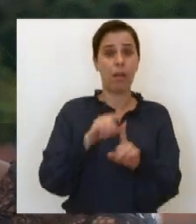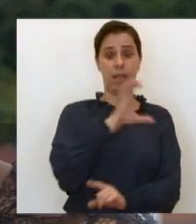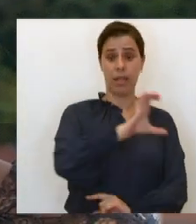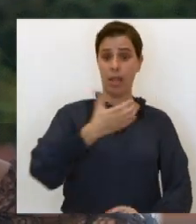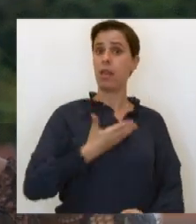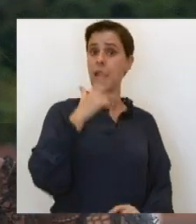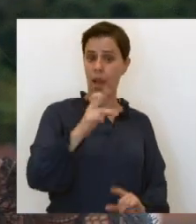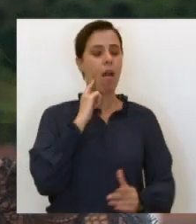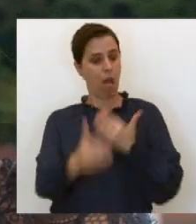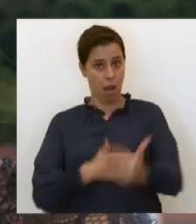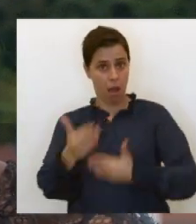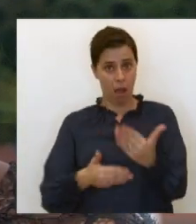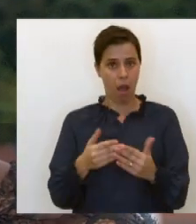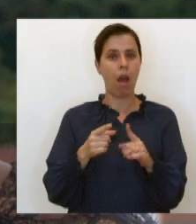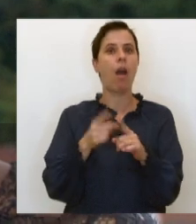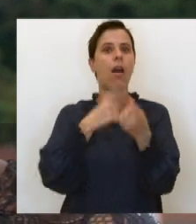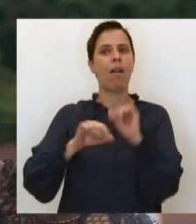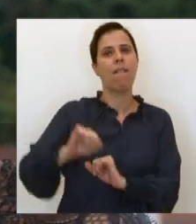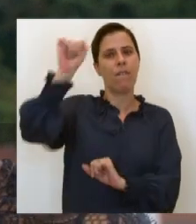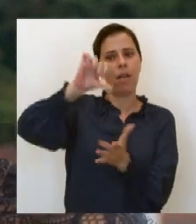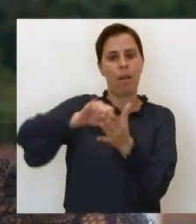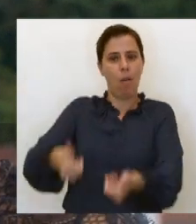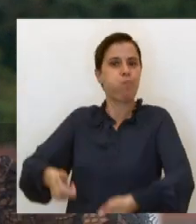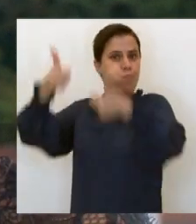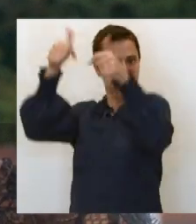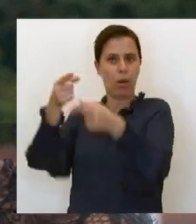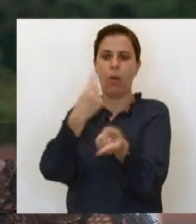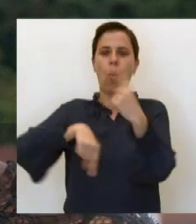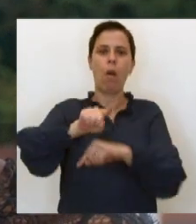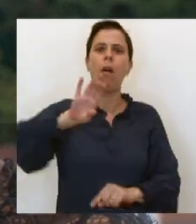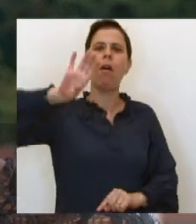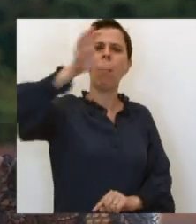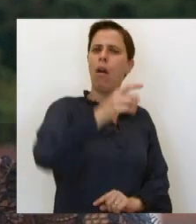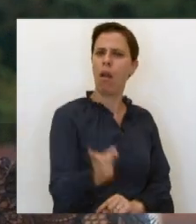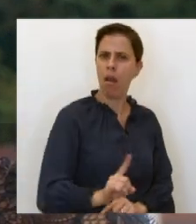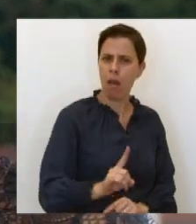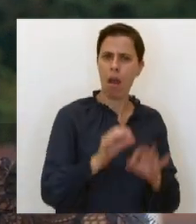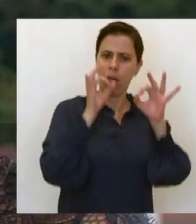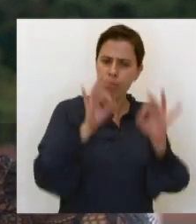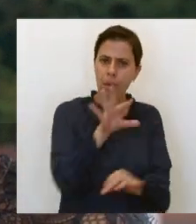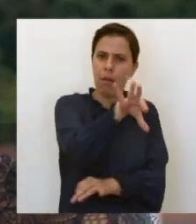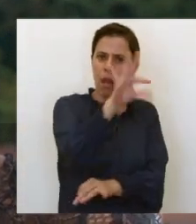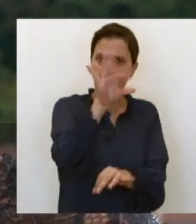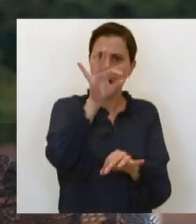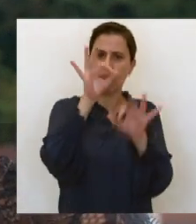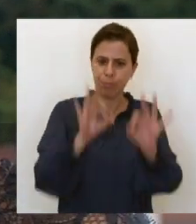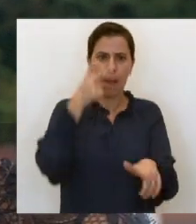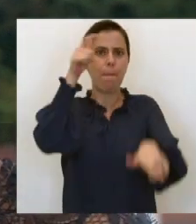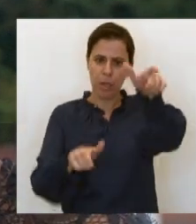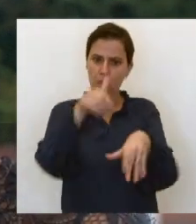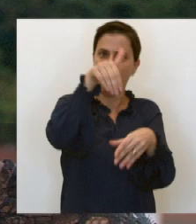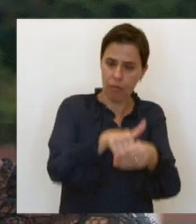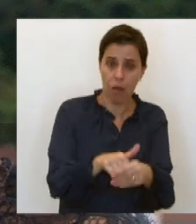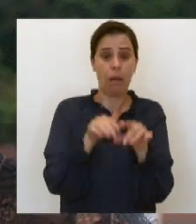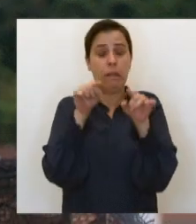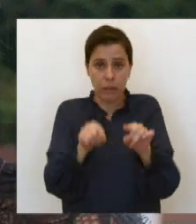as CCDRs continuam a ser órgãos da Administração Central e não regiões com órgãos eleitos pelos cidadãos